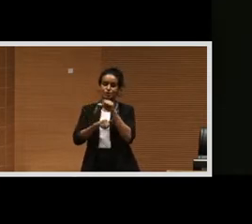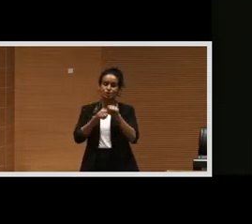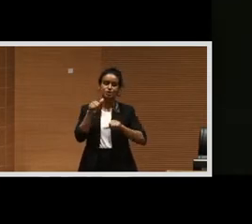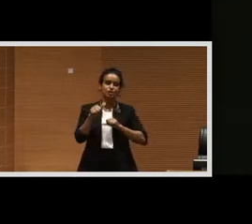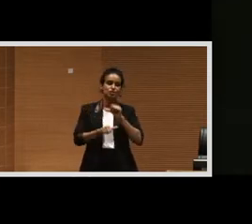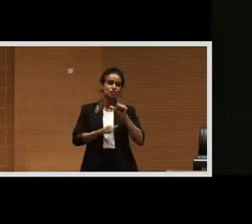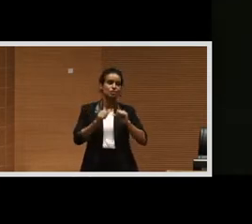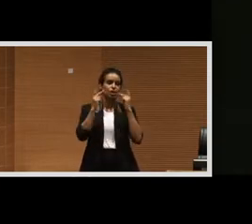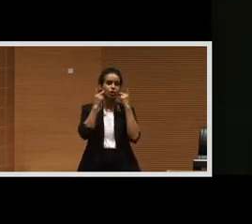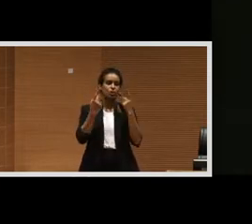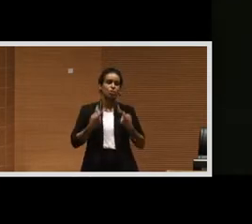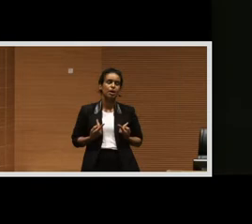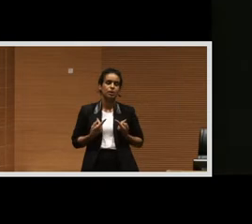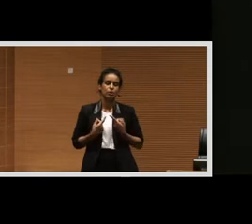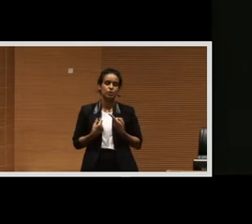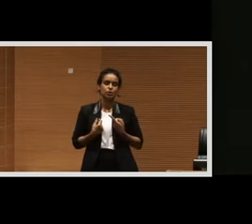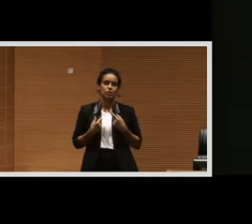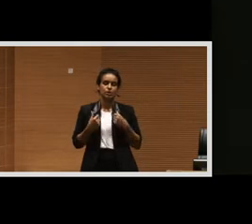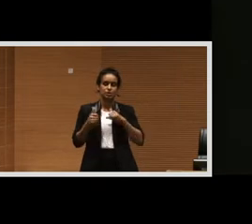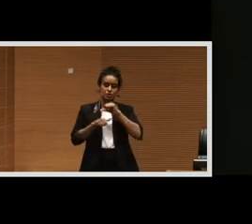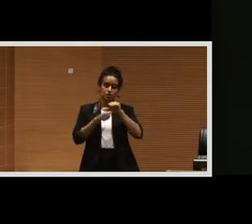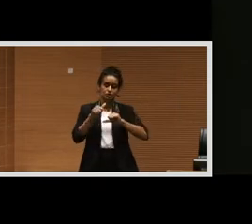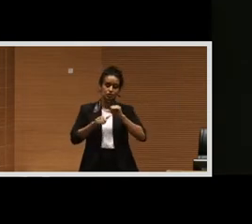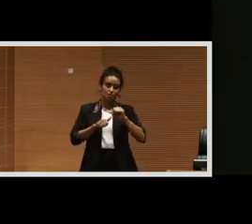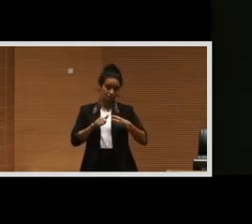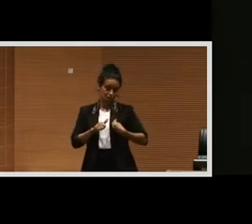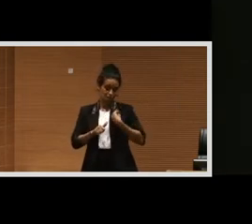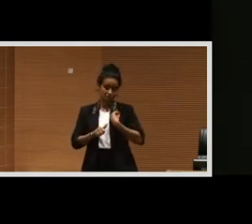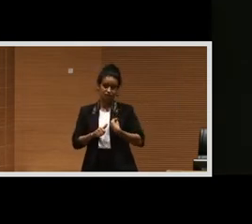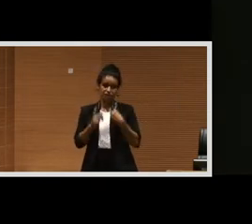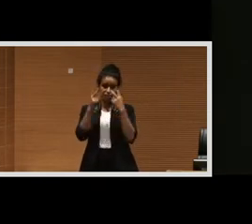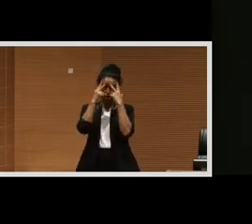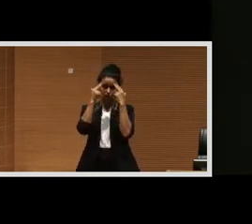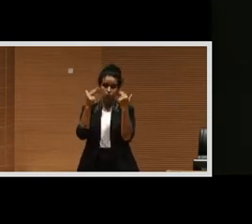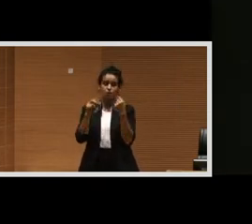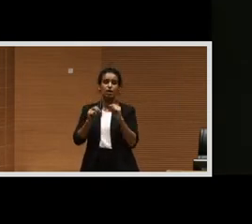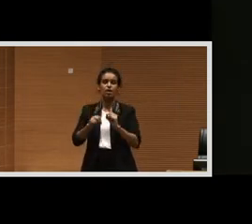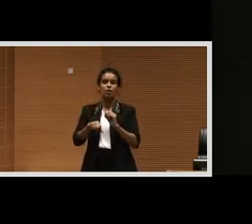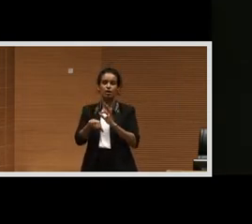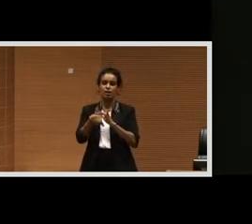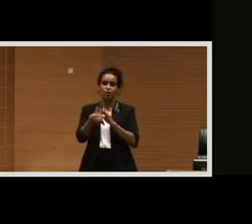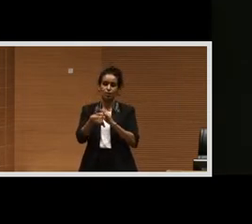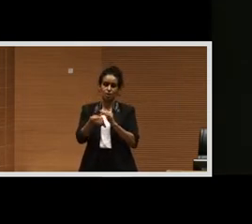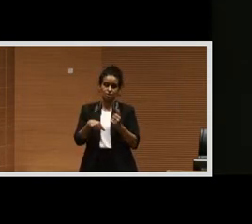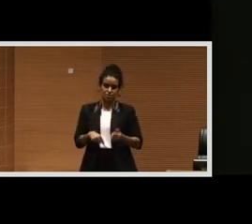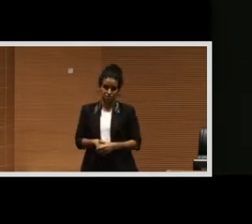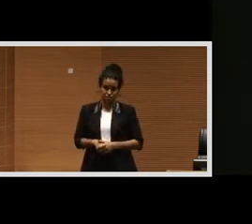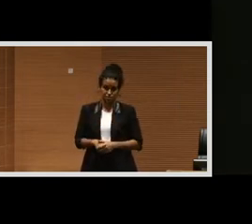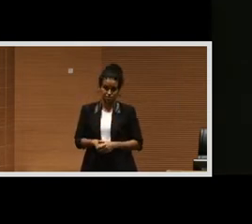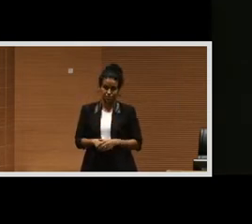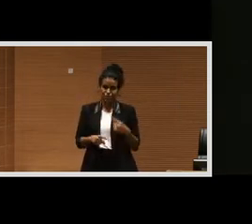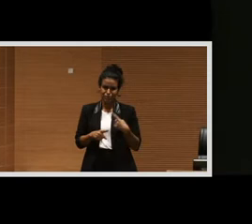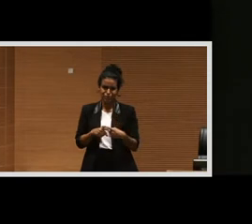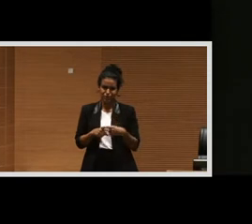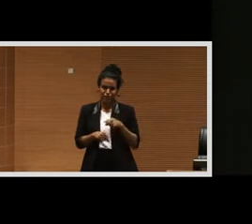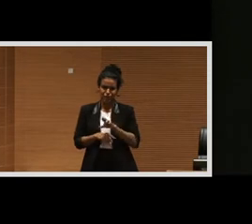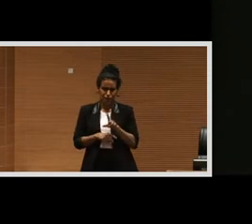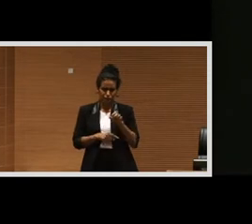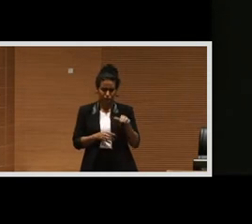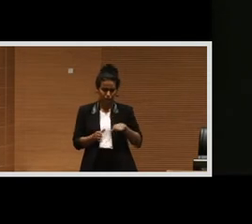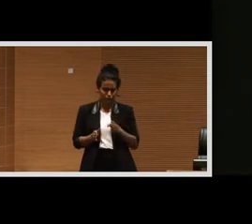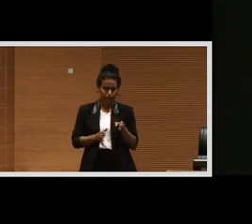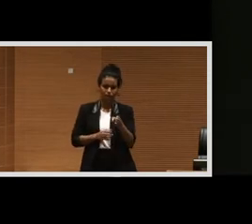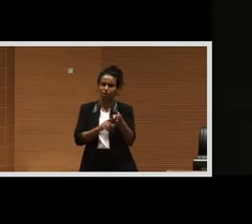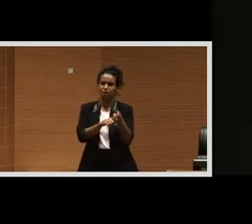descontextualiza a vida, naturaliza a desigualdade porque isso não é para motociclista, é só para